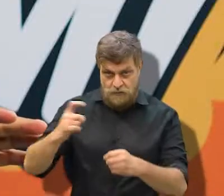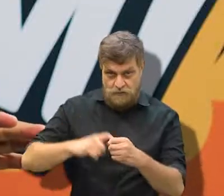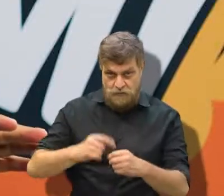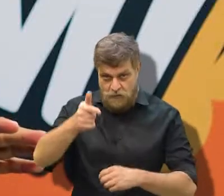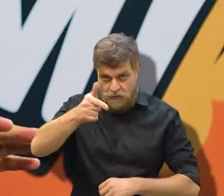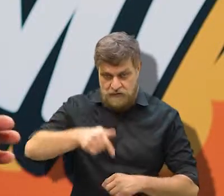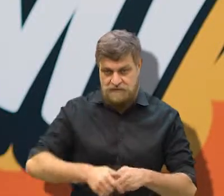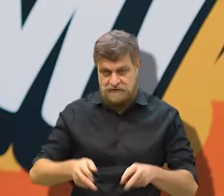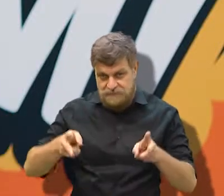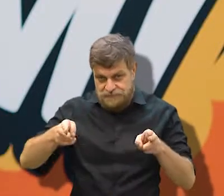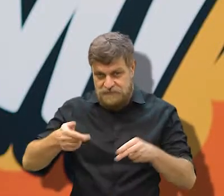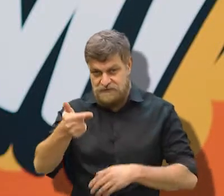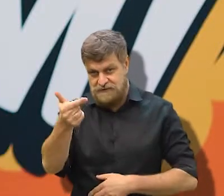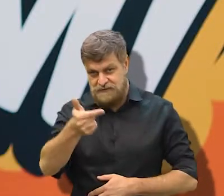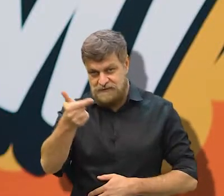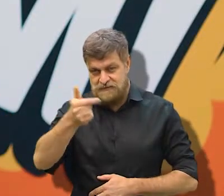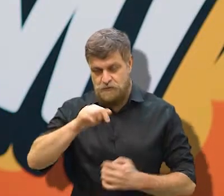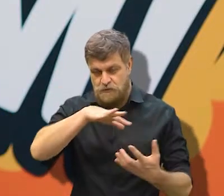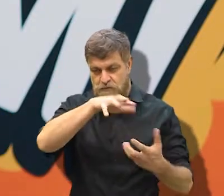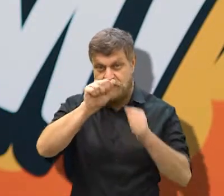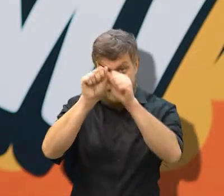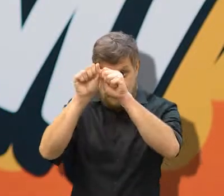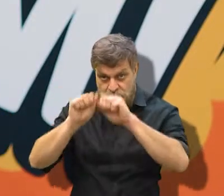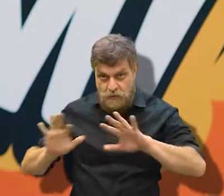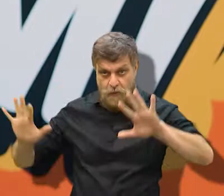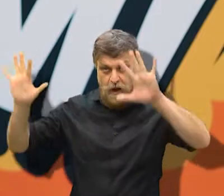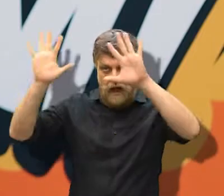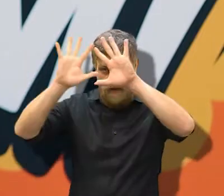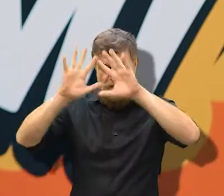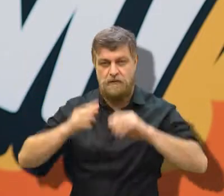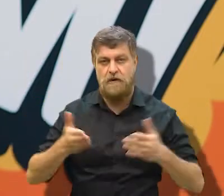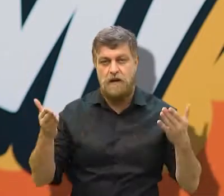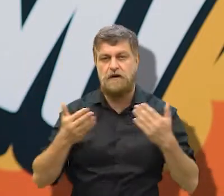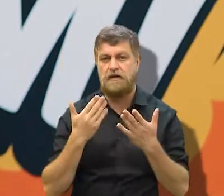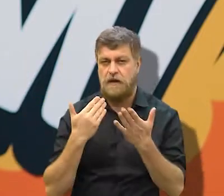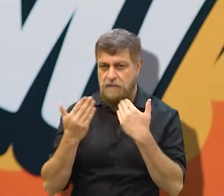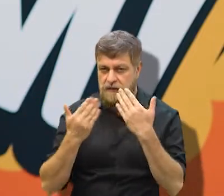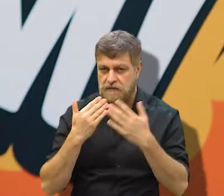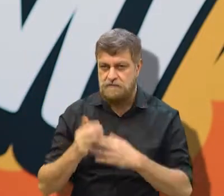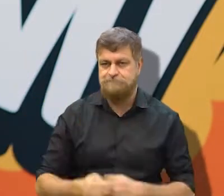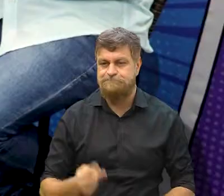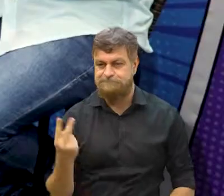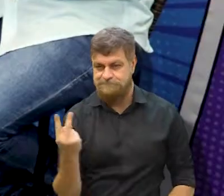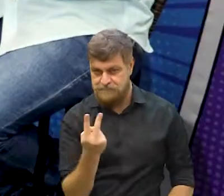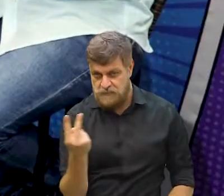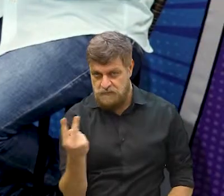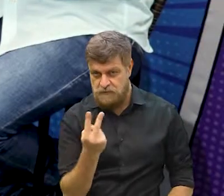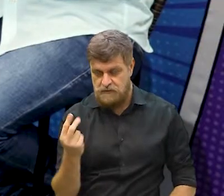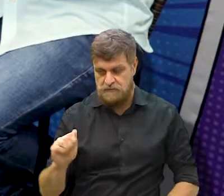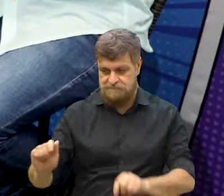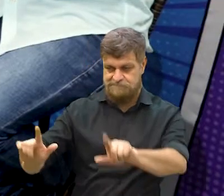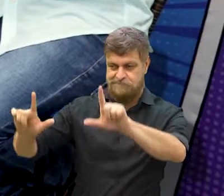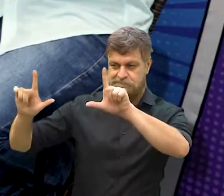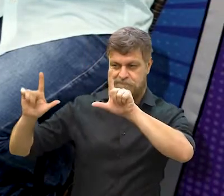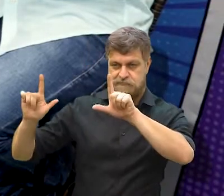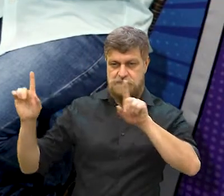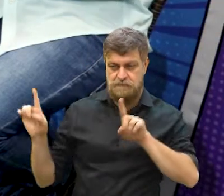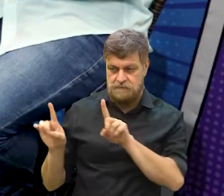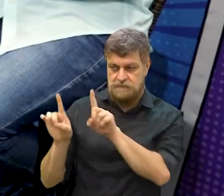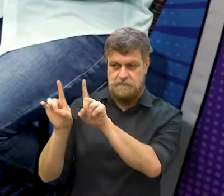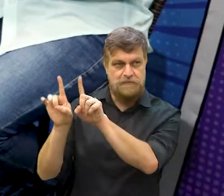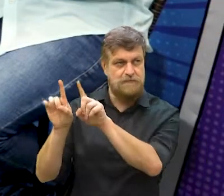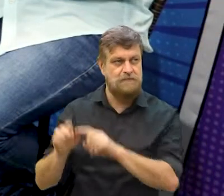Estamos de volta, segundo bloco do Universo Épico, e agora o nosso bate-papo é duplo. Olha só quem está aqui com a